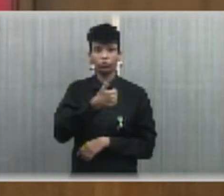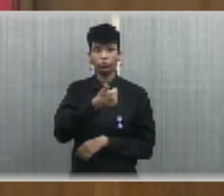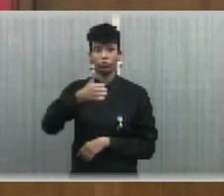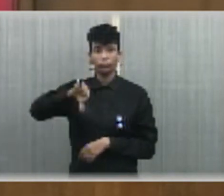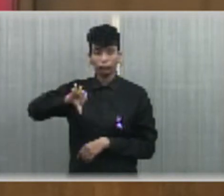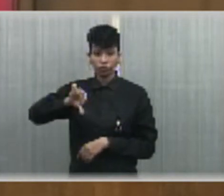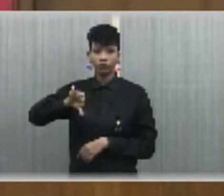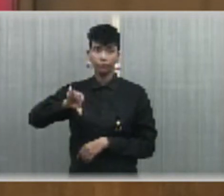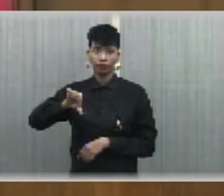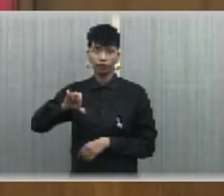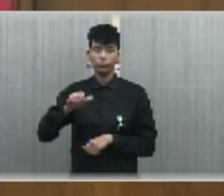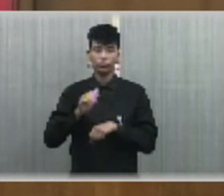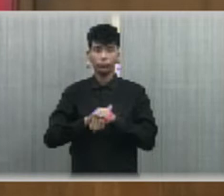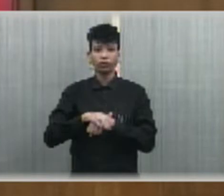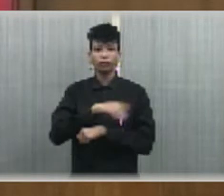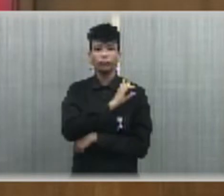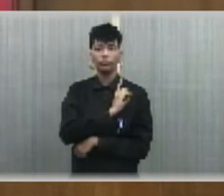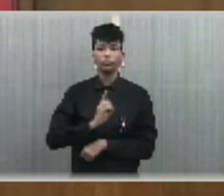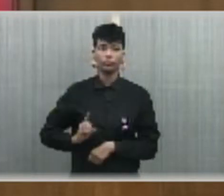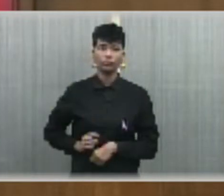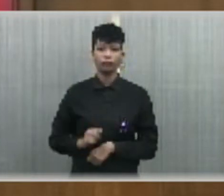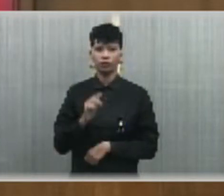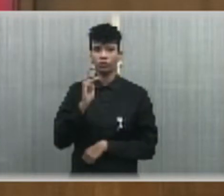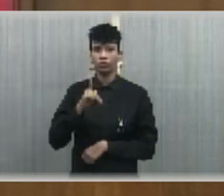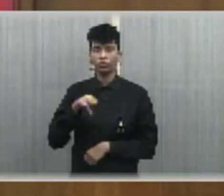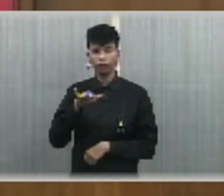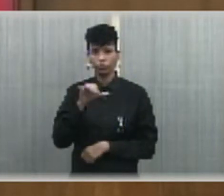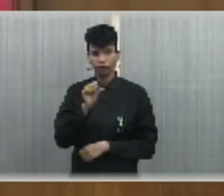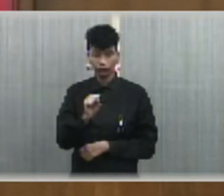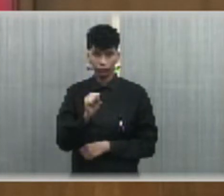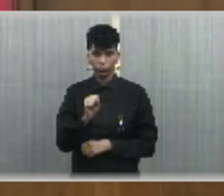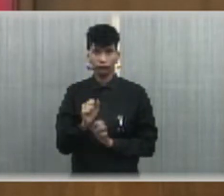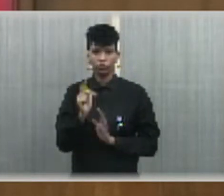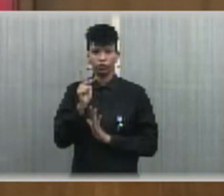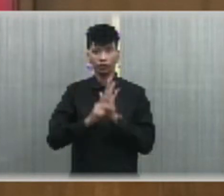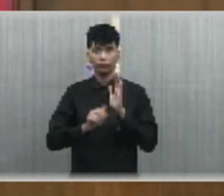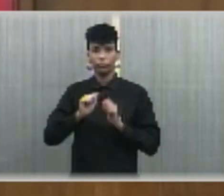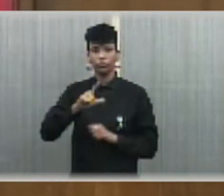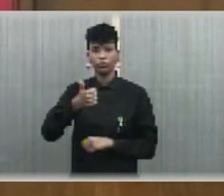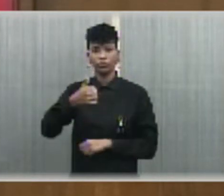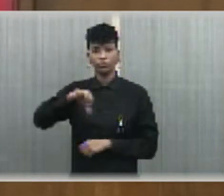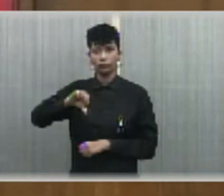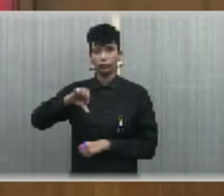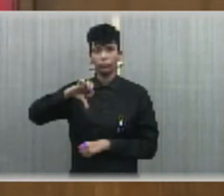82/2019, de autoria do senhor deputado Henrique Pires, processo